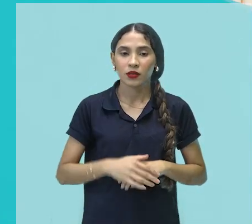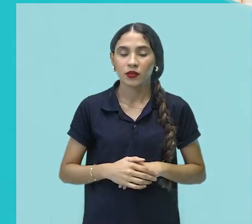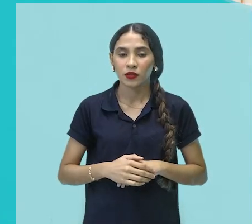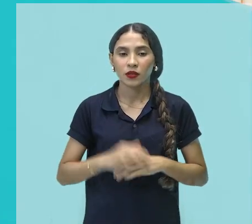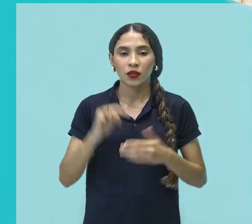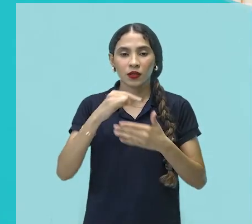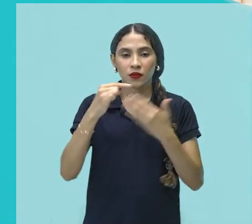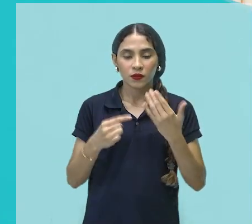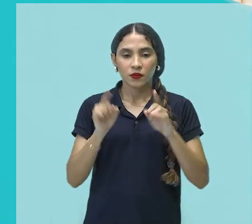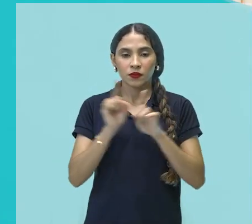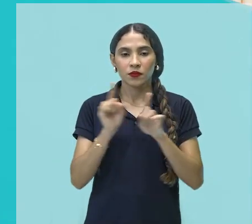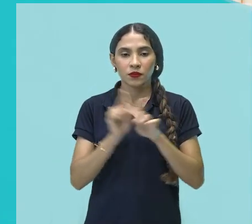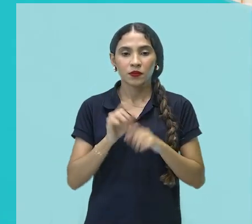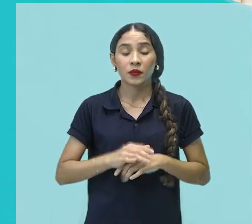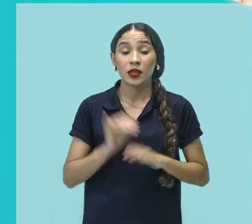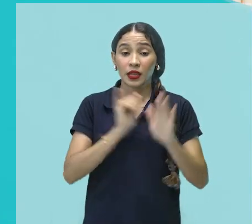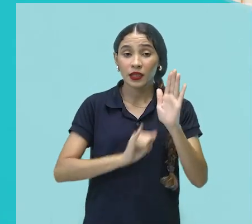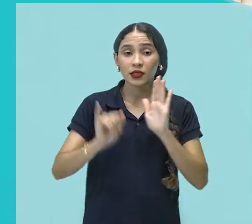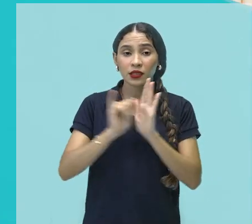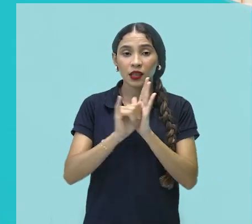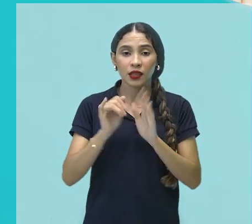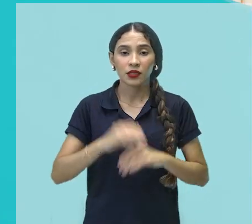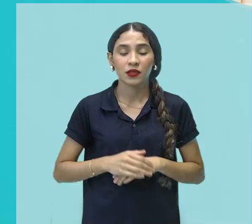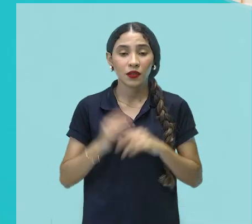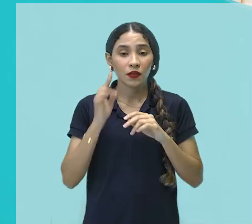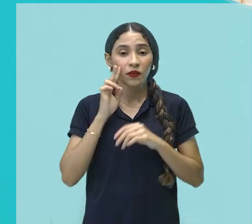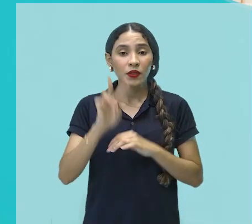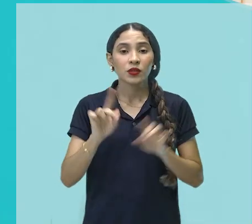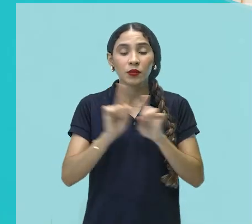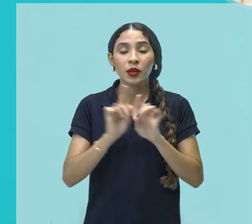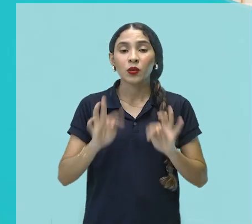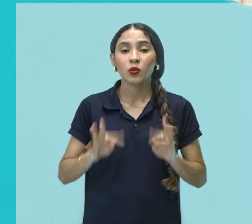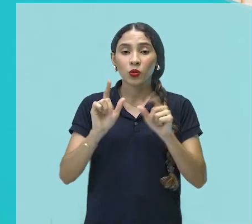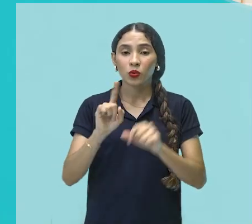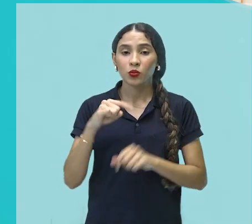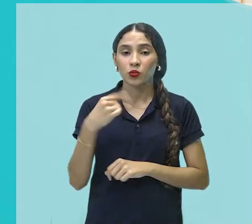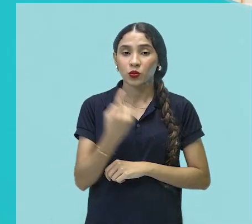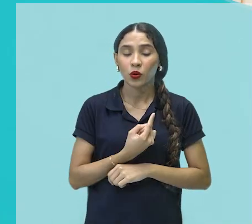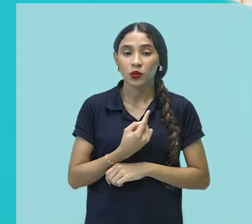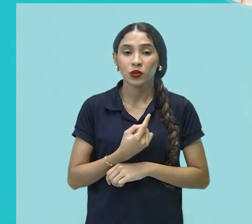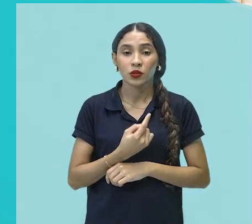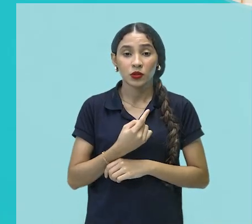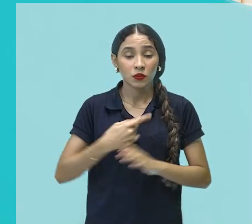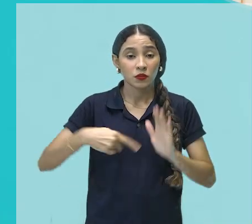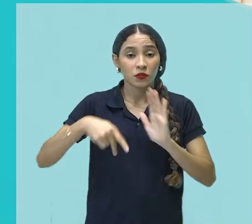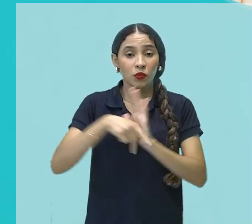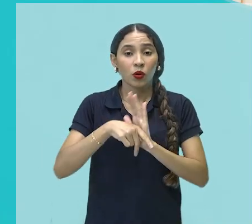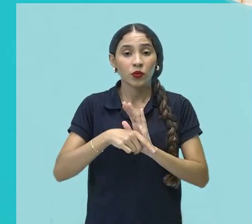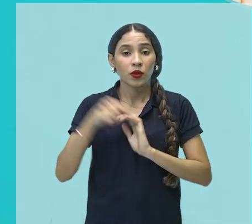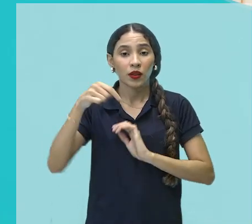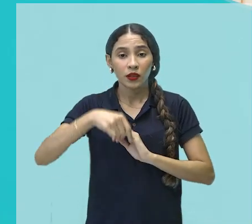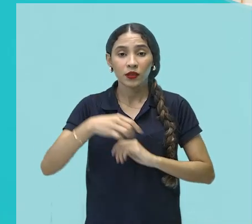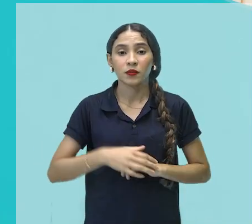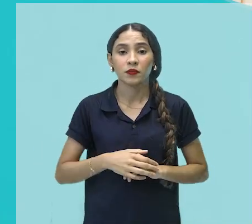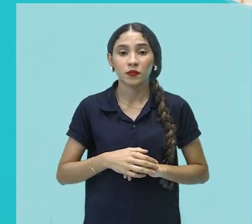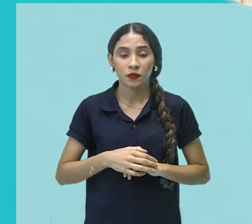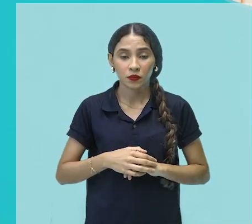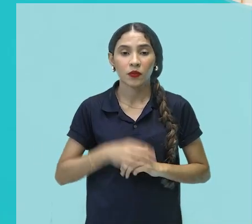valorizar as nossas questões, a nossa identidade, visto que todos nós pertencemos,